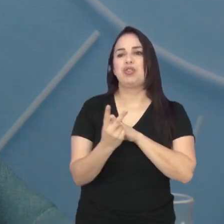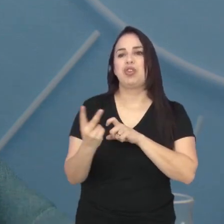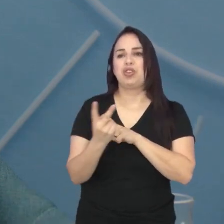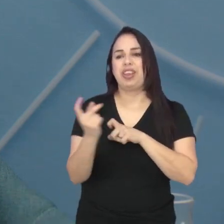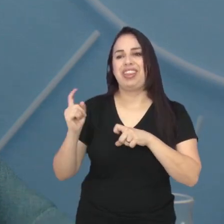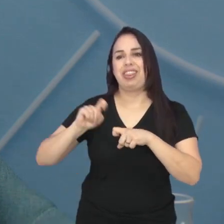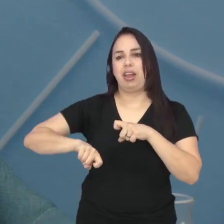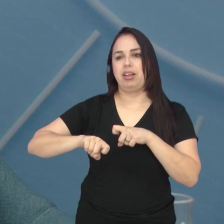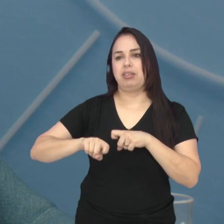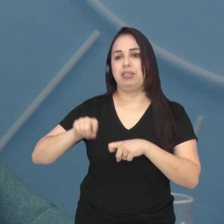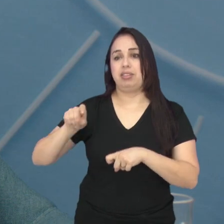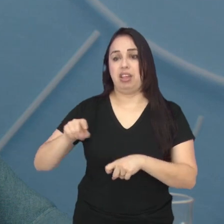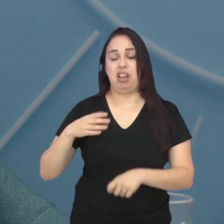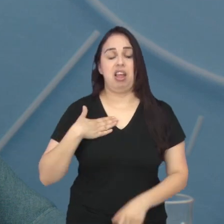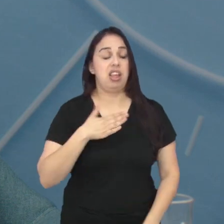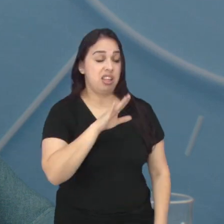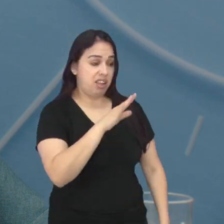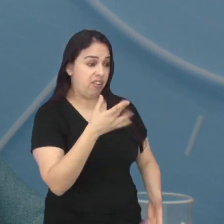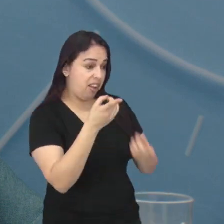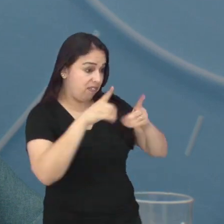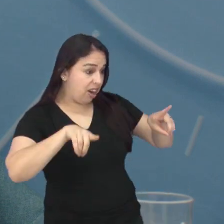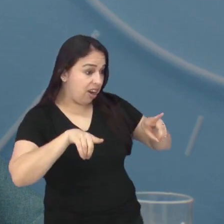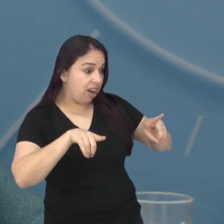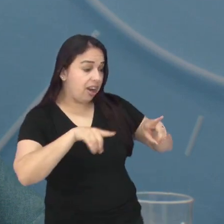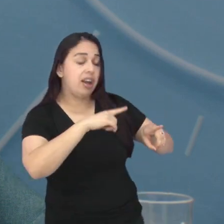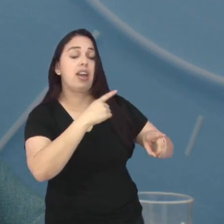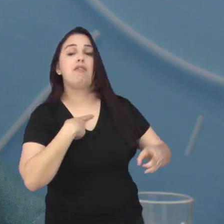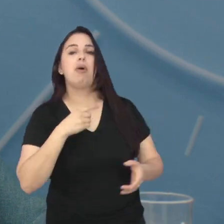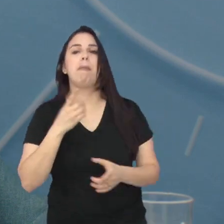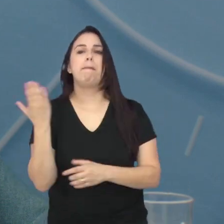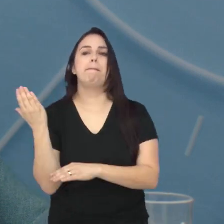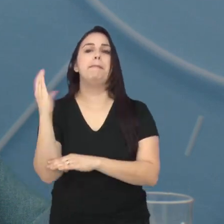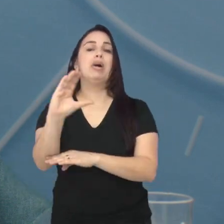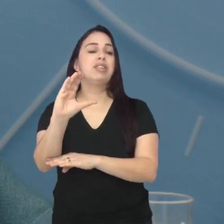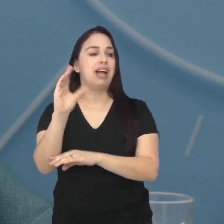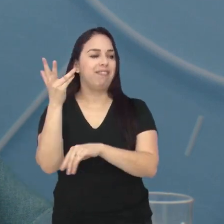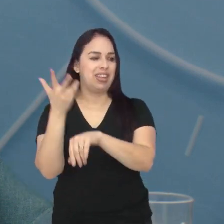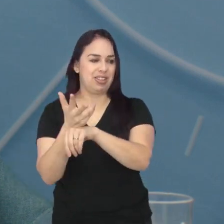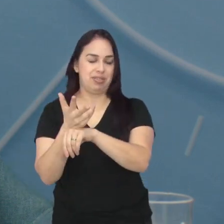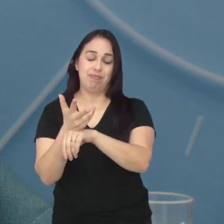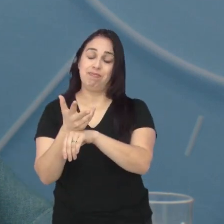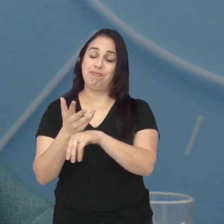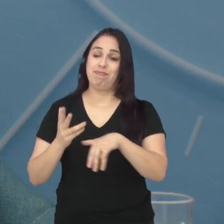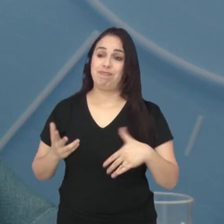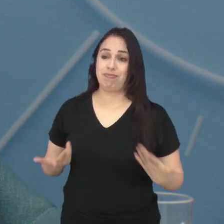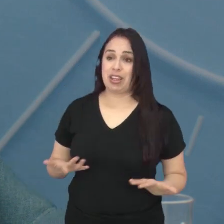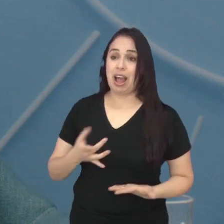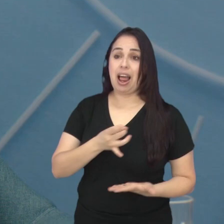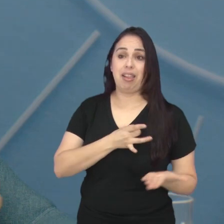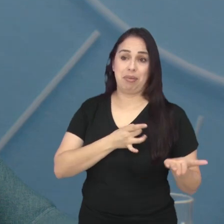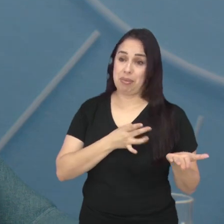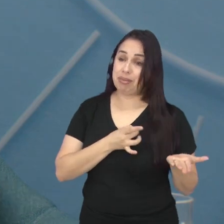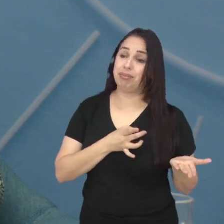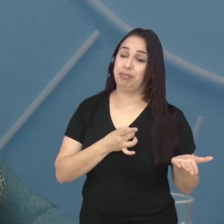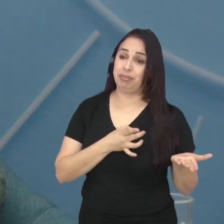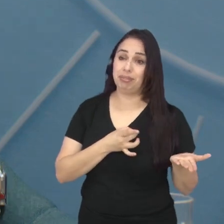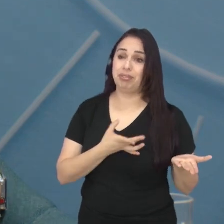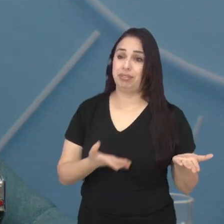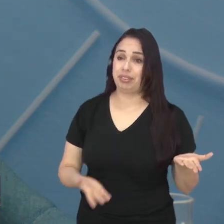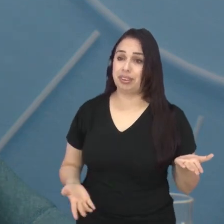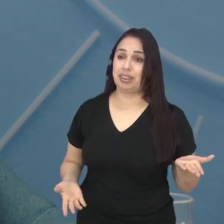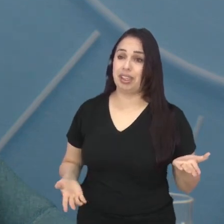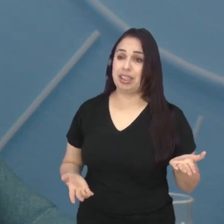ele já tinha ameaçado ela de expor caso ela realmente terminasse. Então, o medo, mais uma vez,